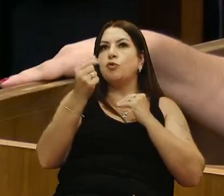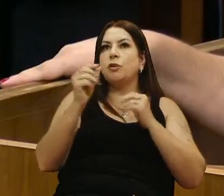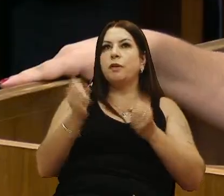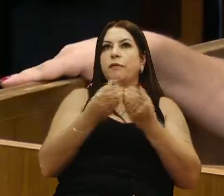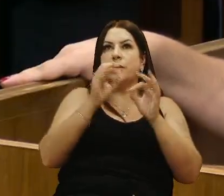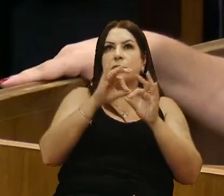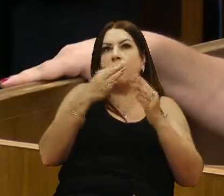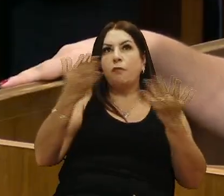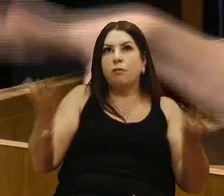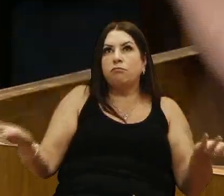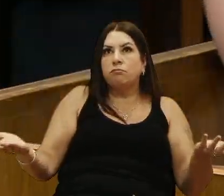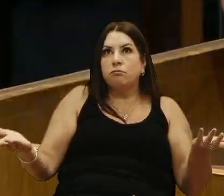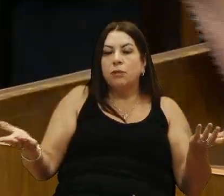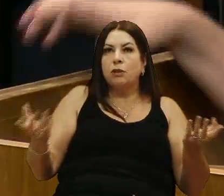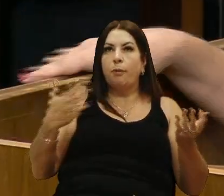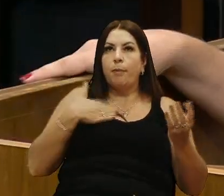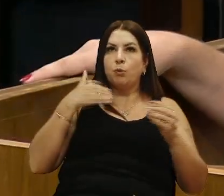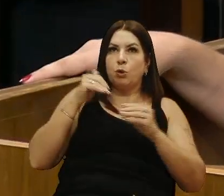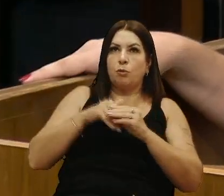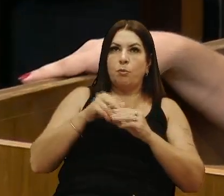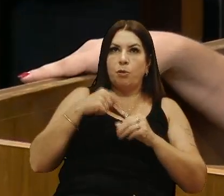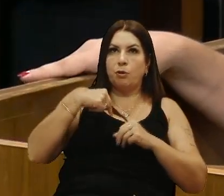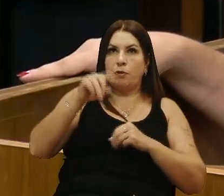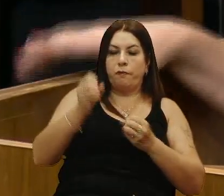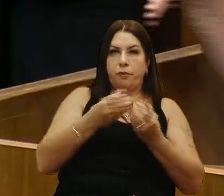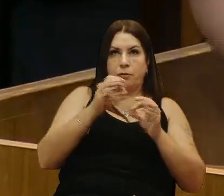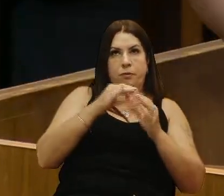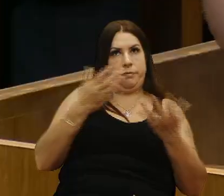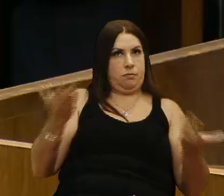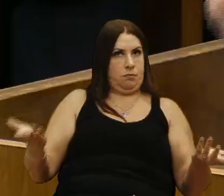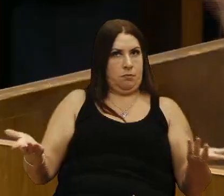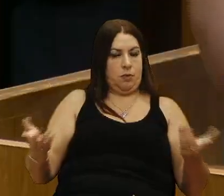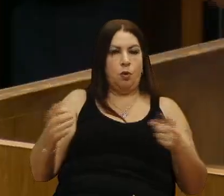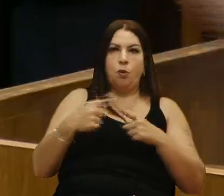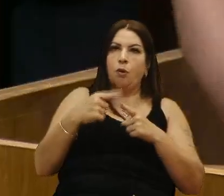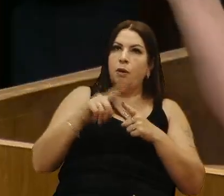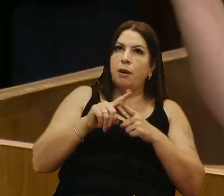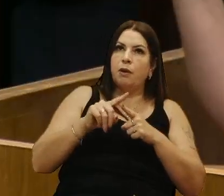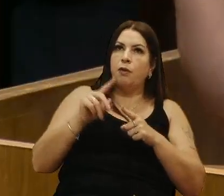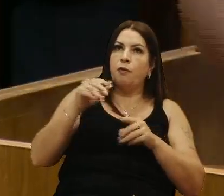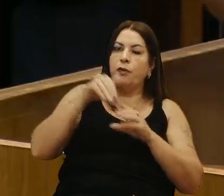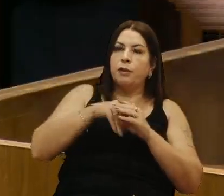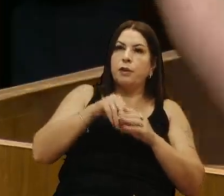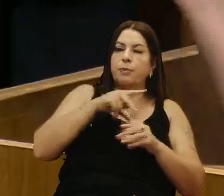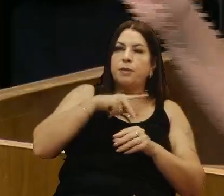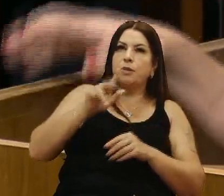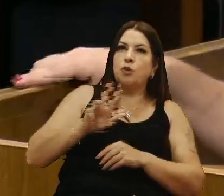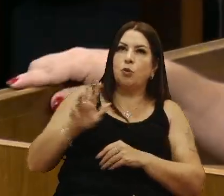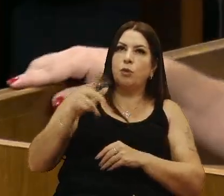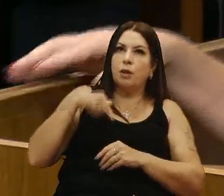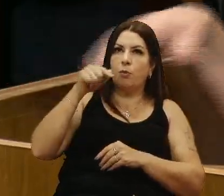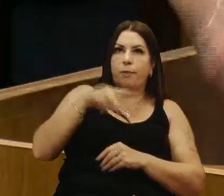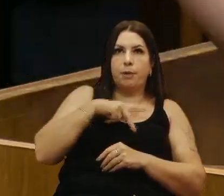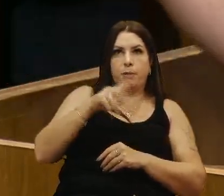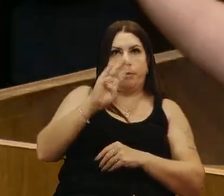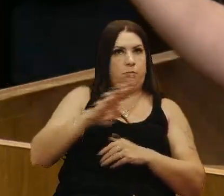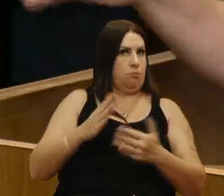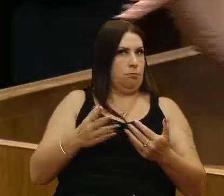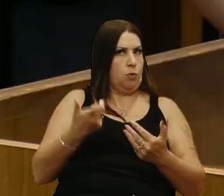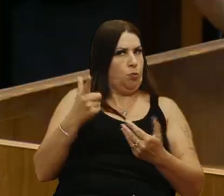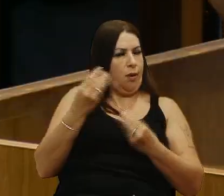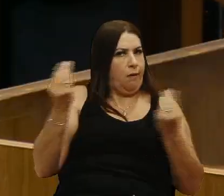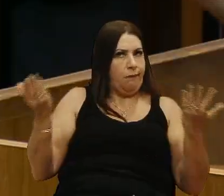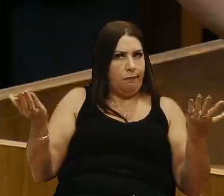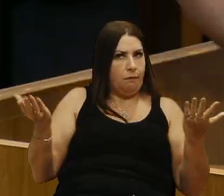da uva, então os meus eleitores não poderiam ir na festa da uva. Ou eu não votei no presidente Lula, então ele não é o presidente do Brasil. Isso não